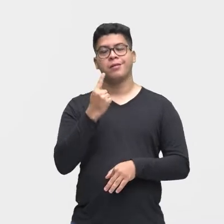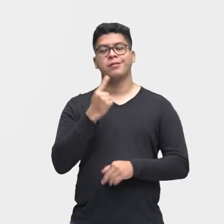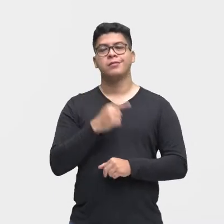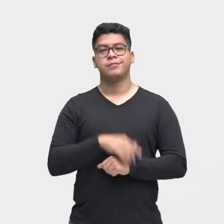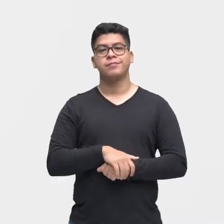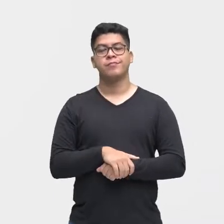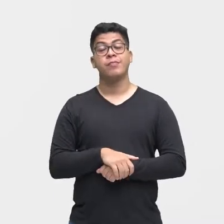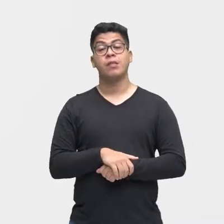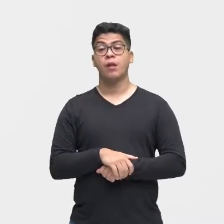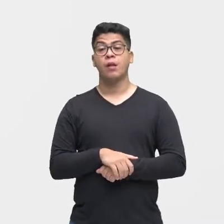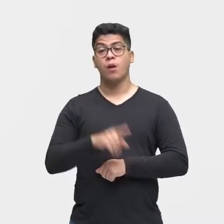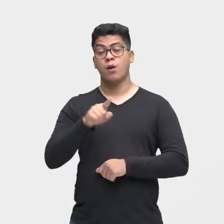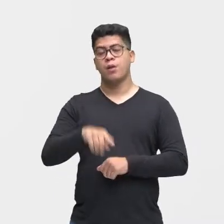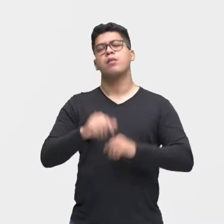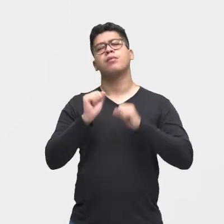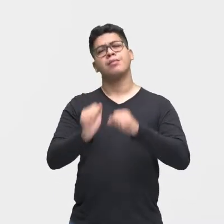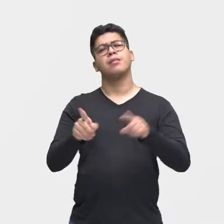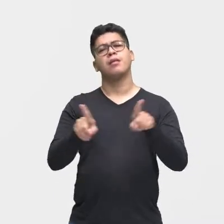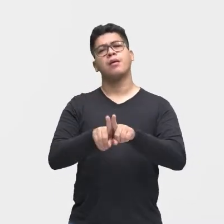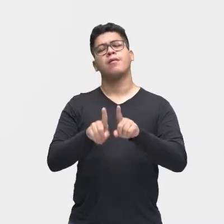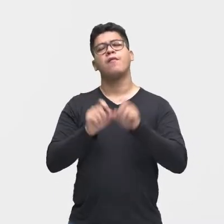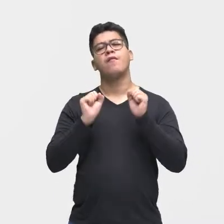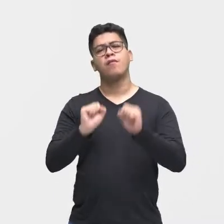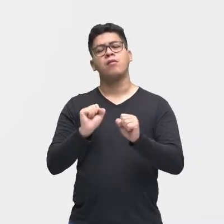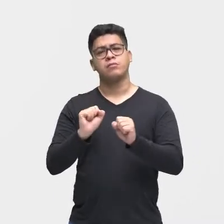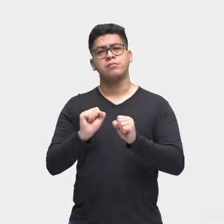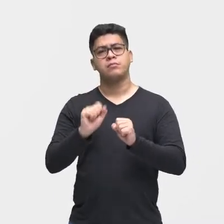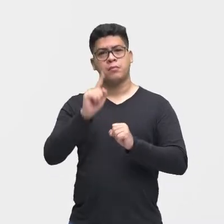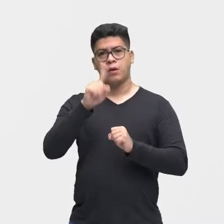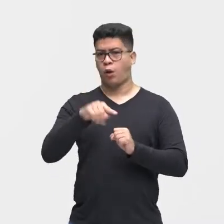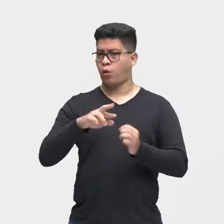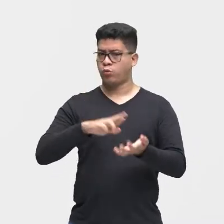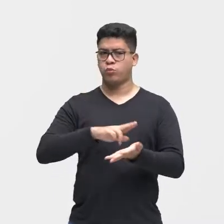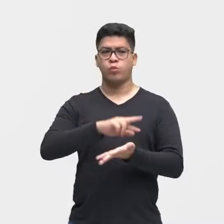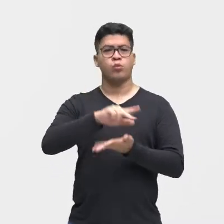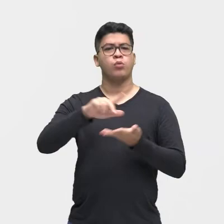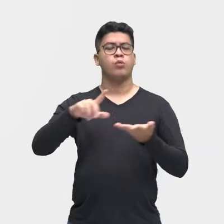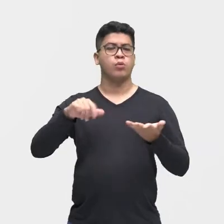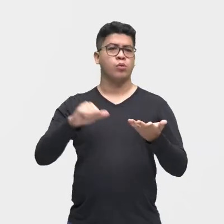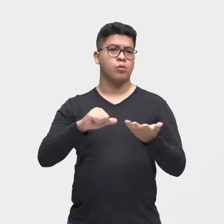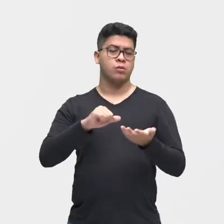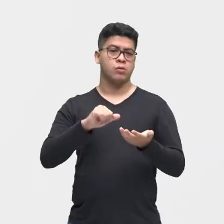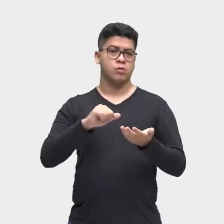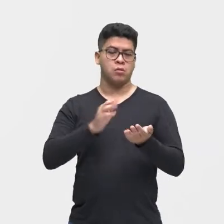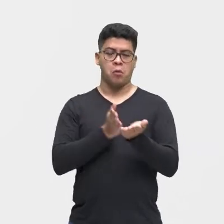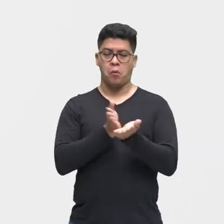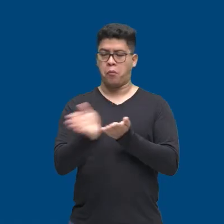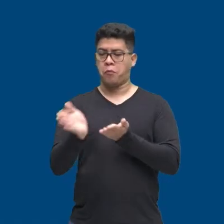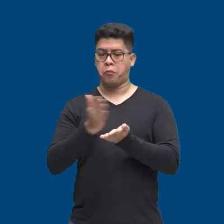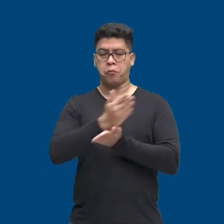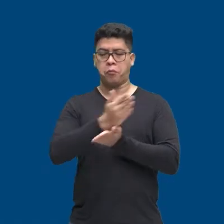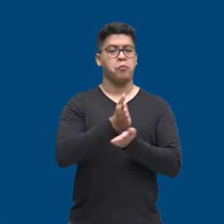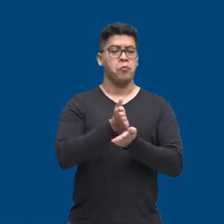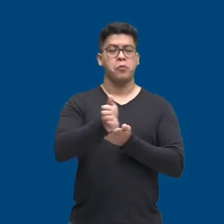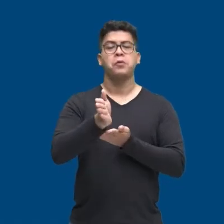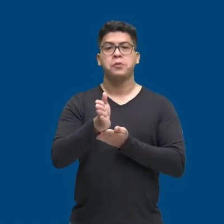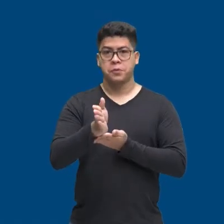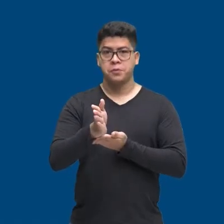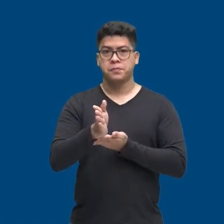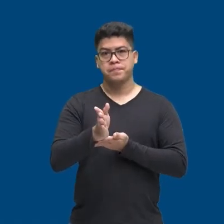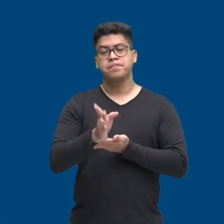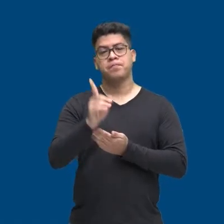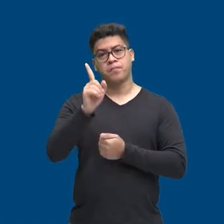ele também vai se movimentar em todas as direções mas apenas o que uma casa acordei diferente